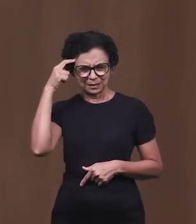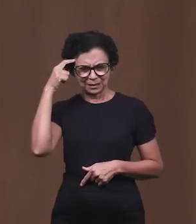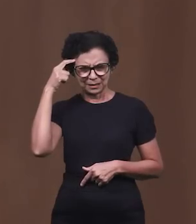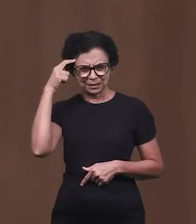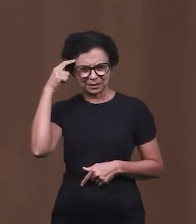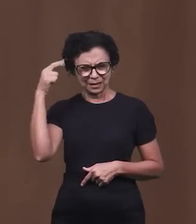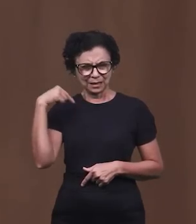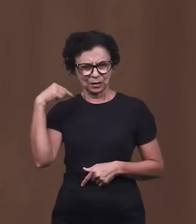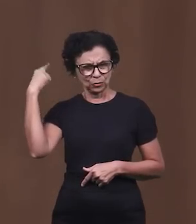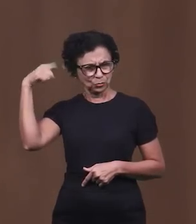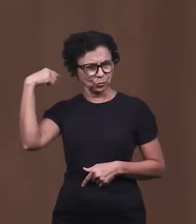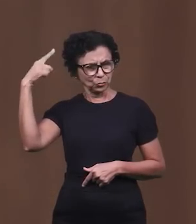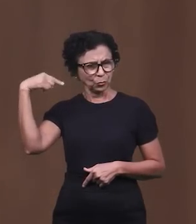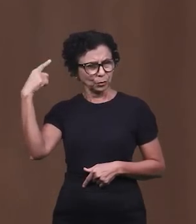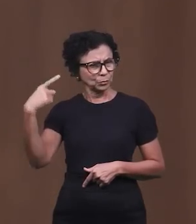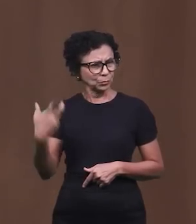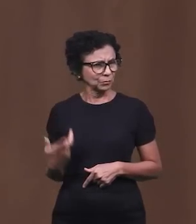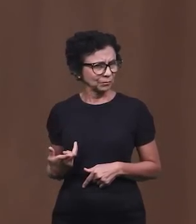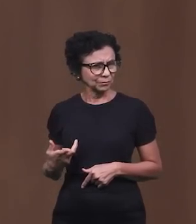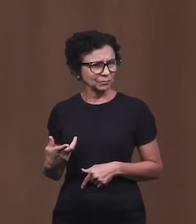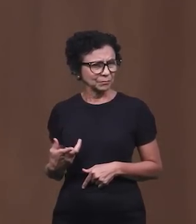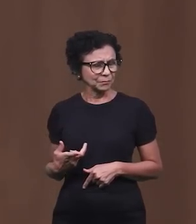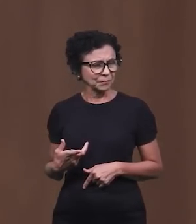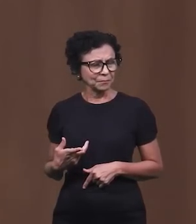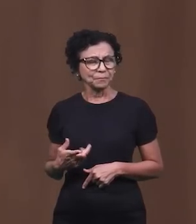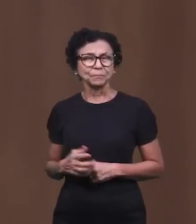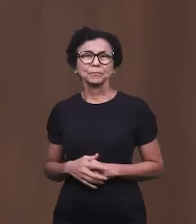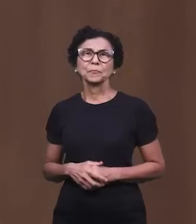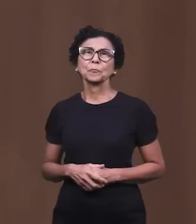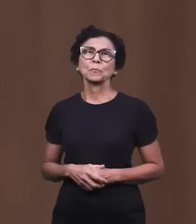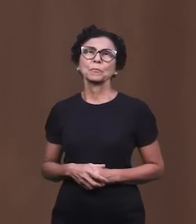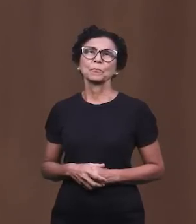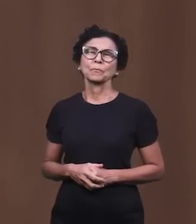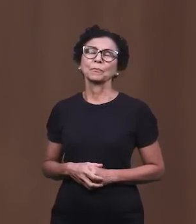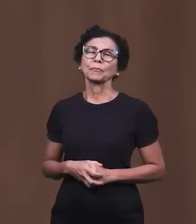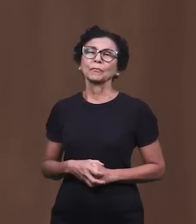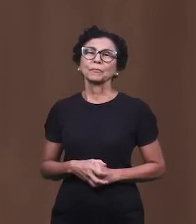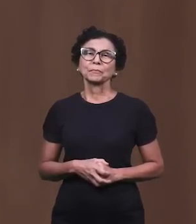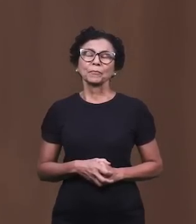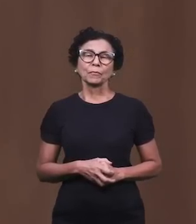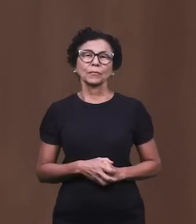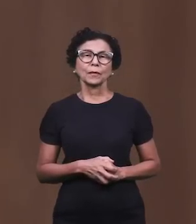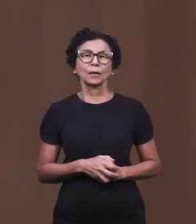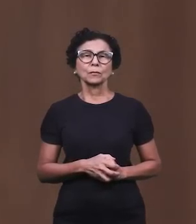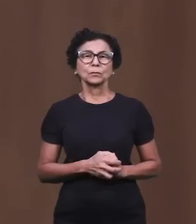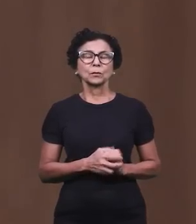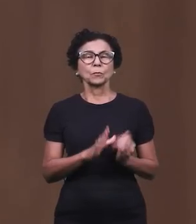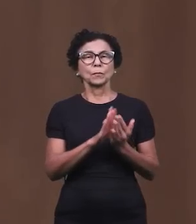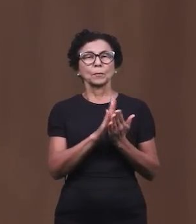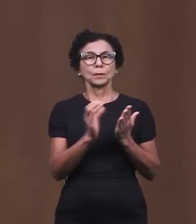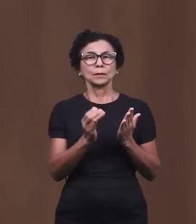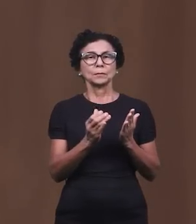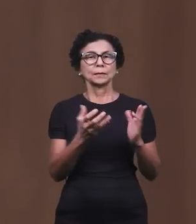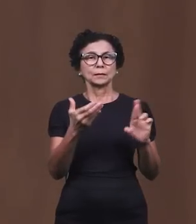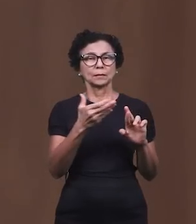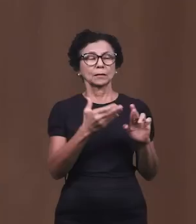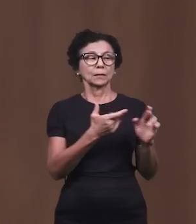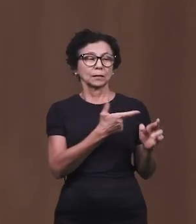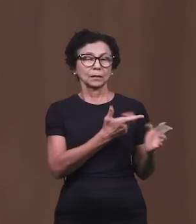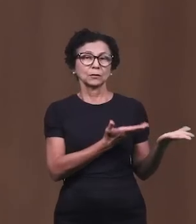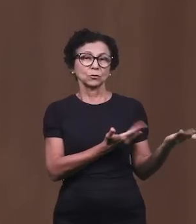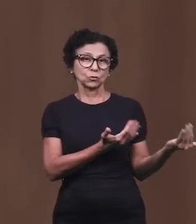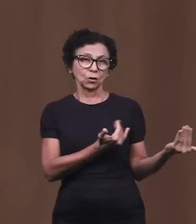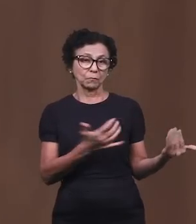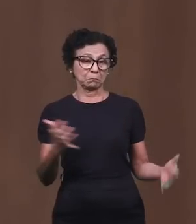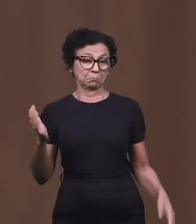a alegria daquele jovem sobre os bens, ele estava sendo provado nesta alegria. E o Senhor aqui diz,